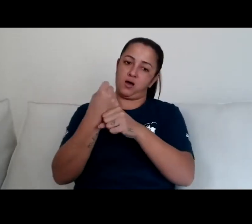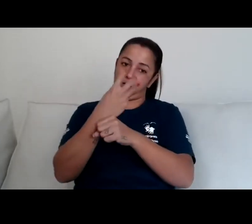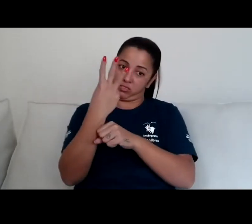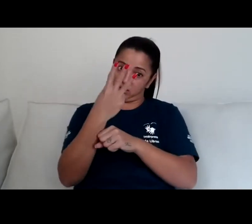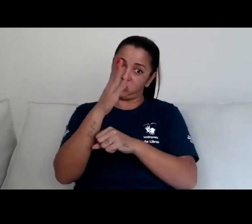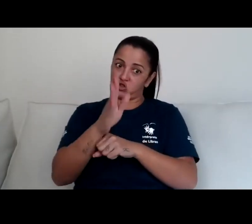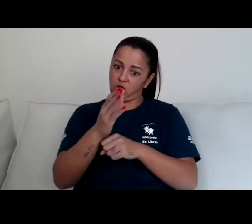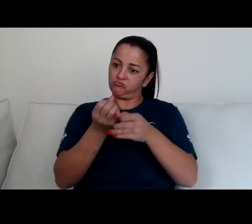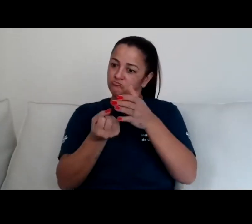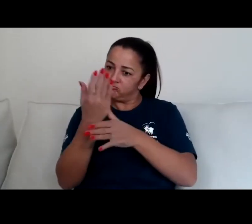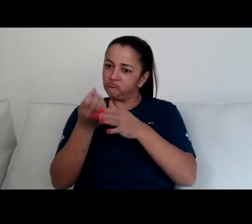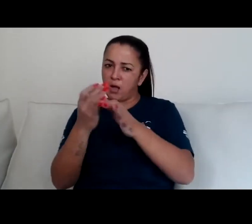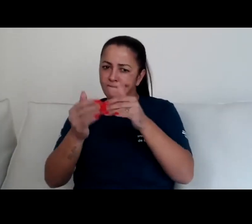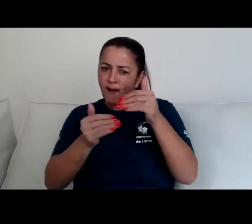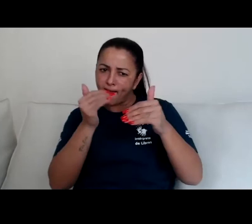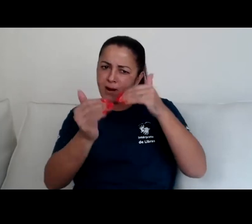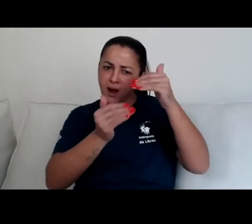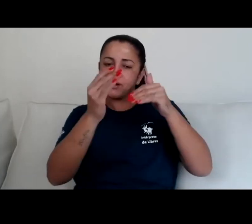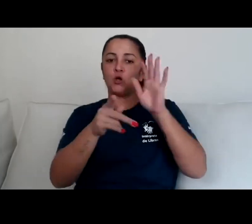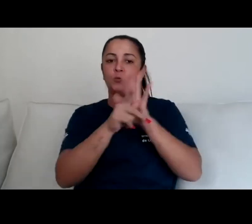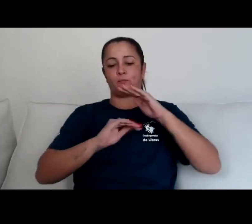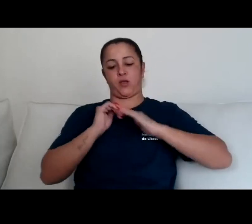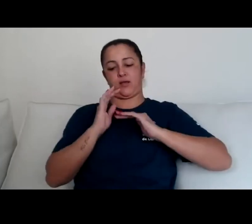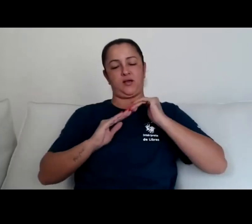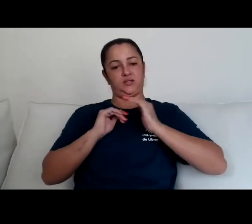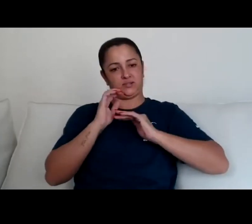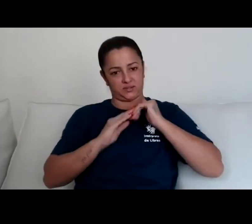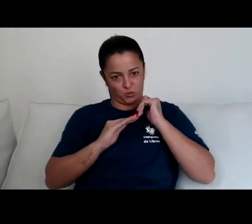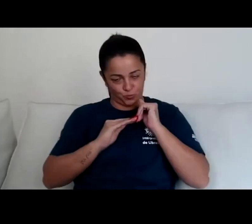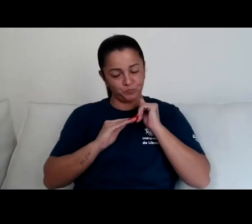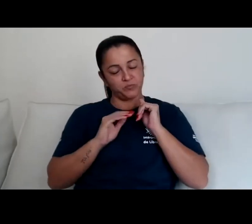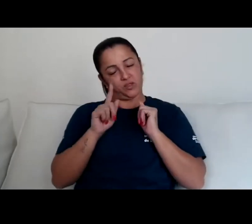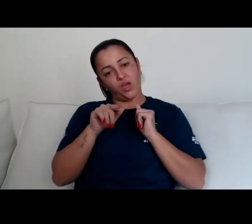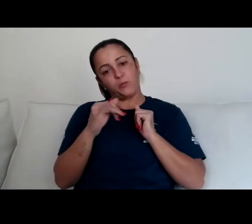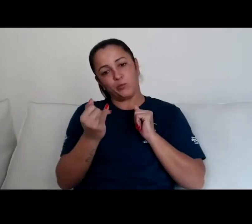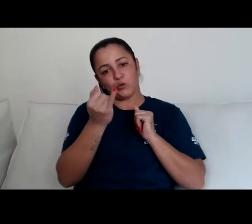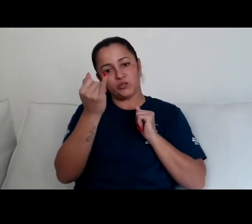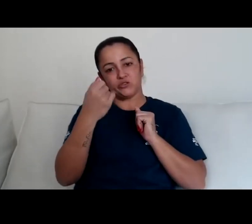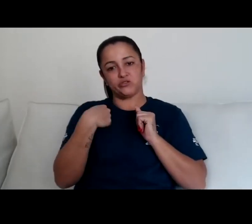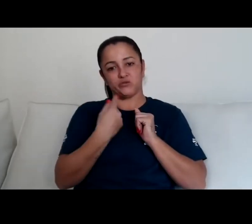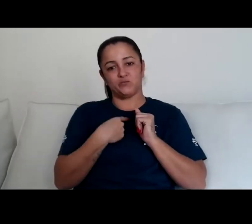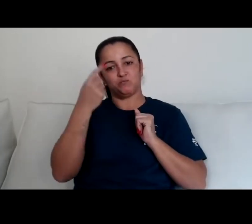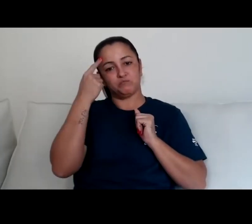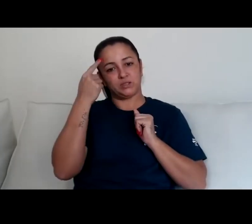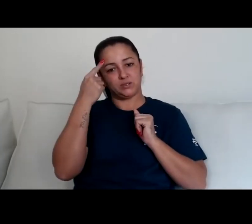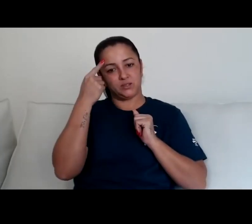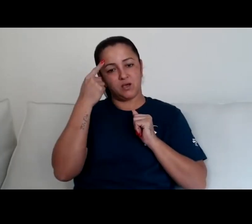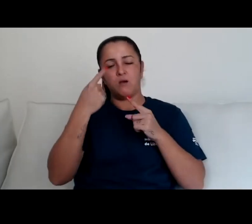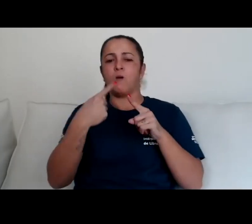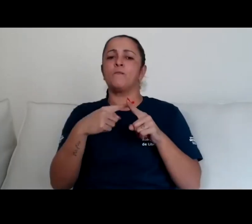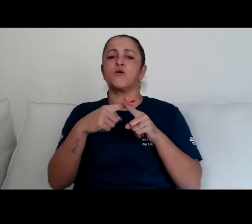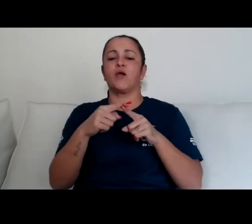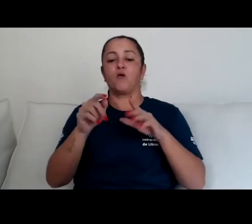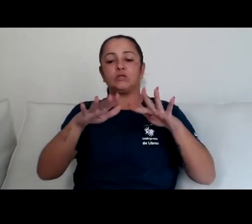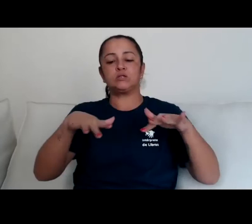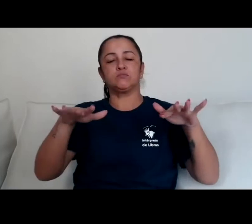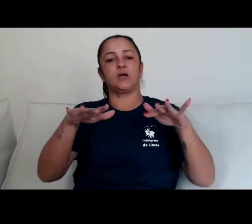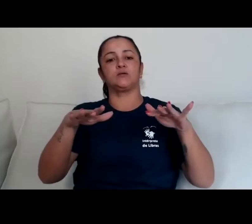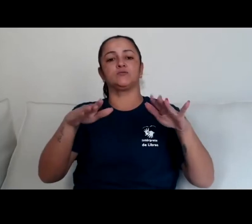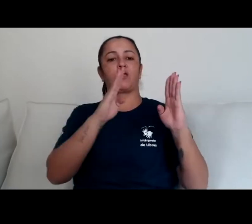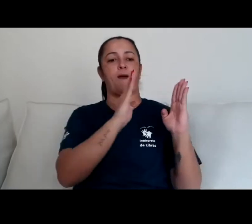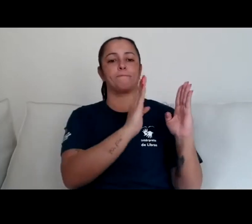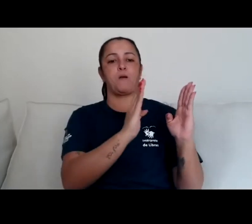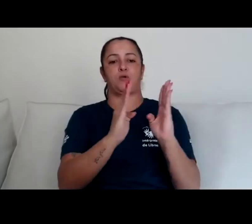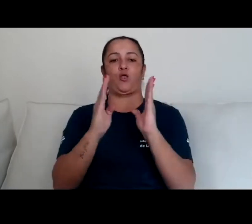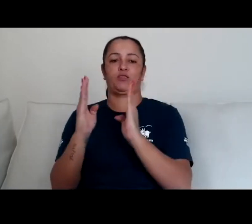suas ações. E é importante a gente pensar o porquê do espaço da biblioteca, né? Por que nós